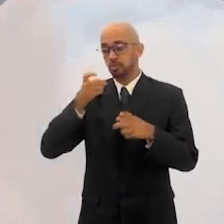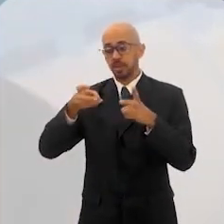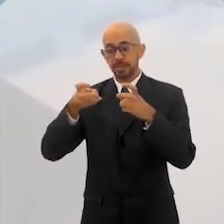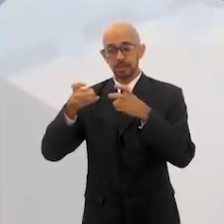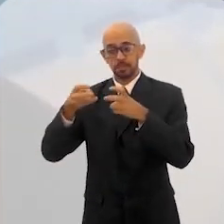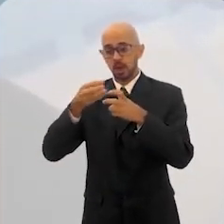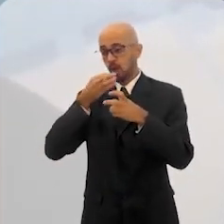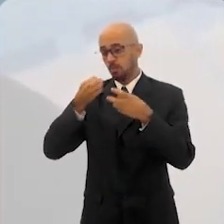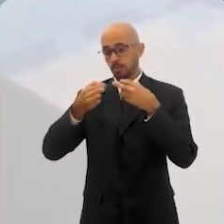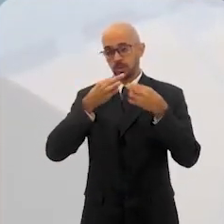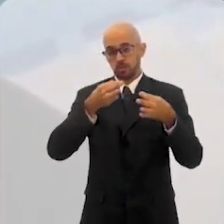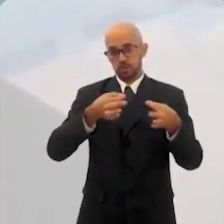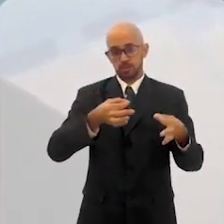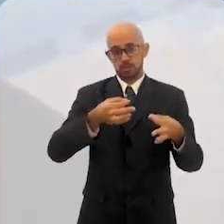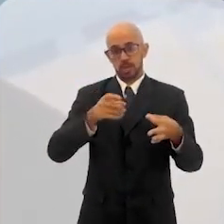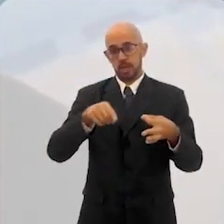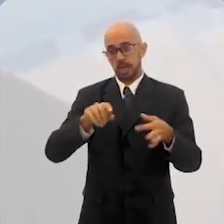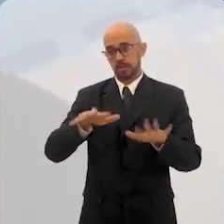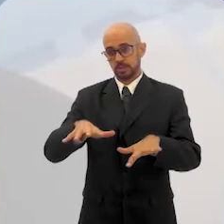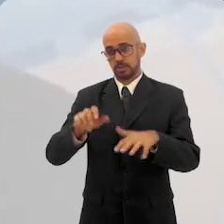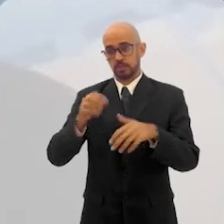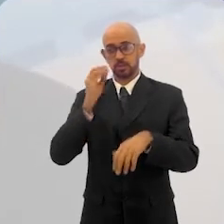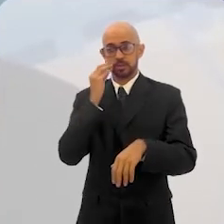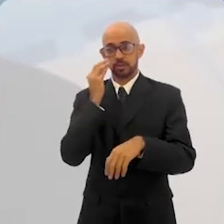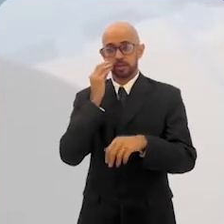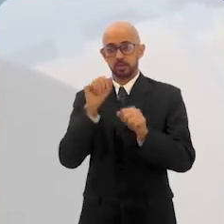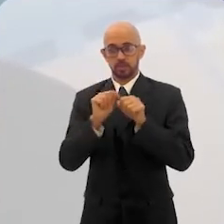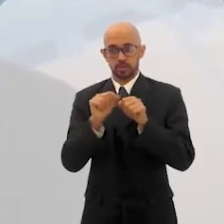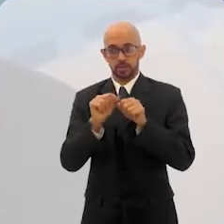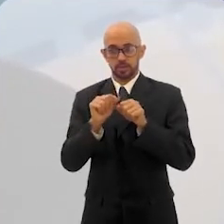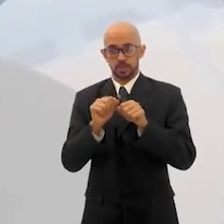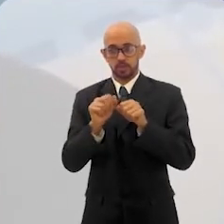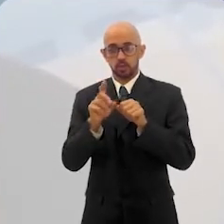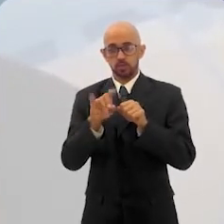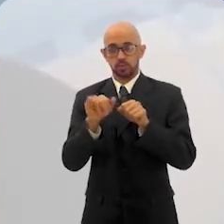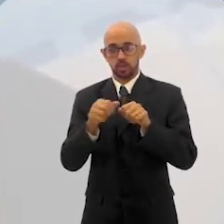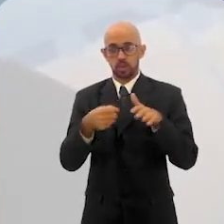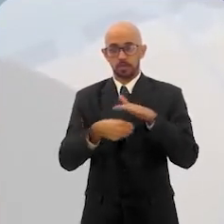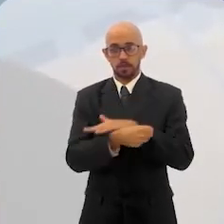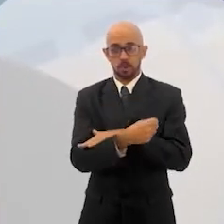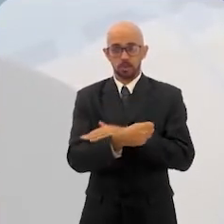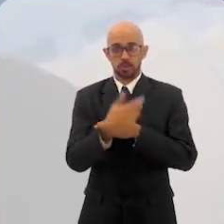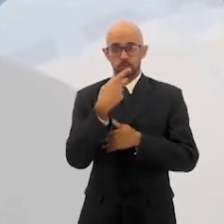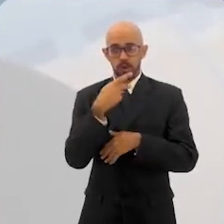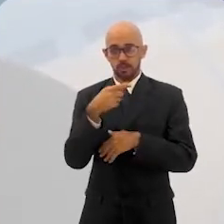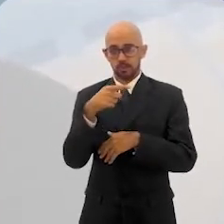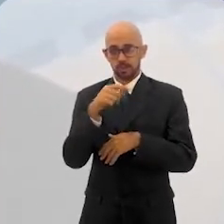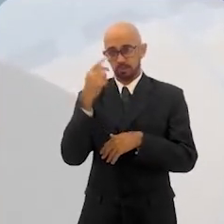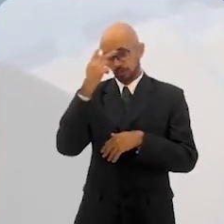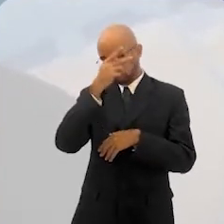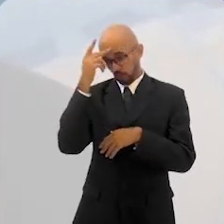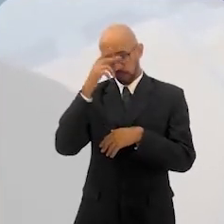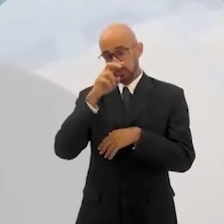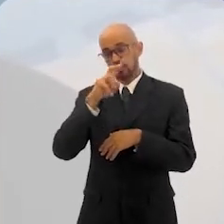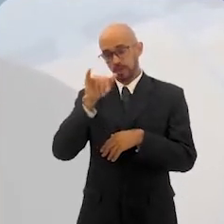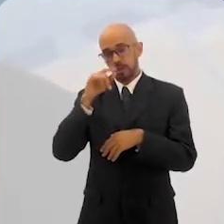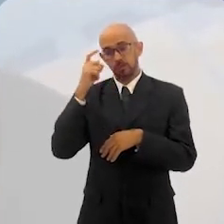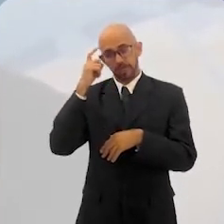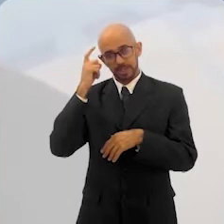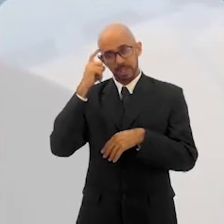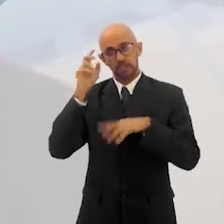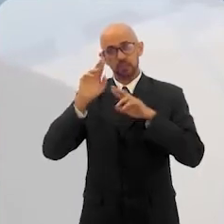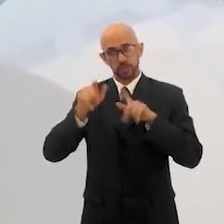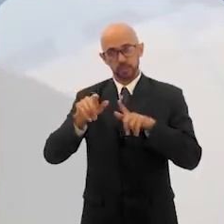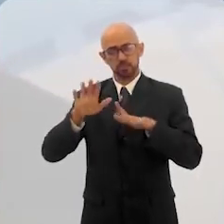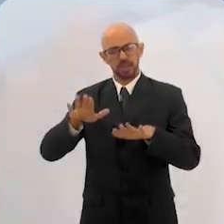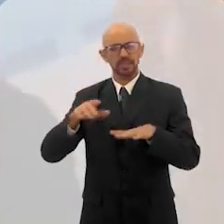Então é um pouco isso que eu tento fazer no meu dia a dia. Eu lembro que na minha posse eu falava isso. Eu falava que as pessoas vão pensar diferente, as pessoas no seu lugar vão falar assim: não,